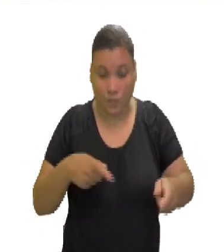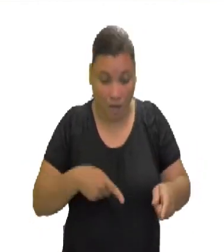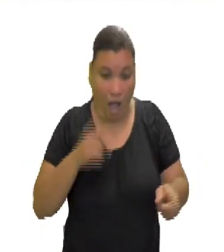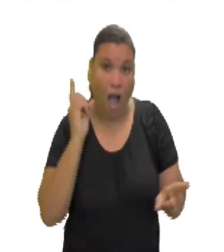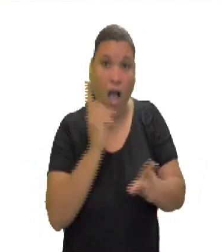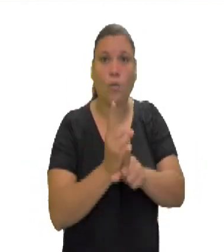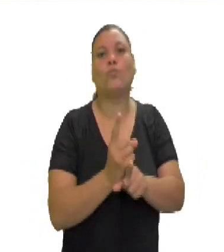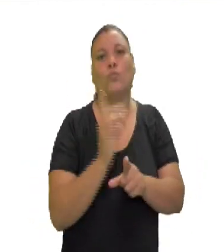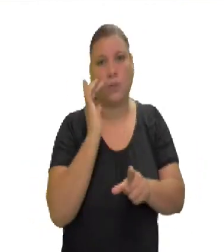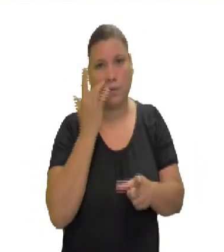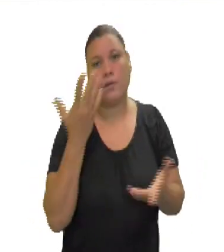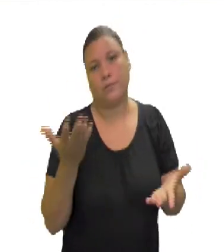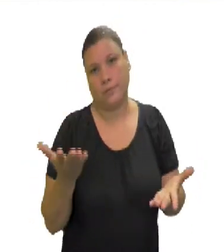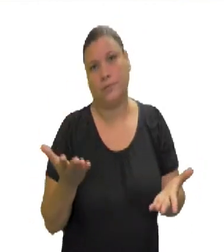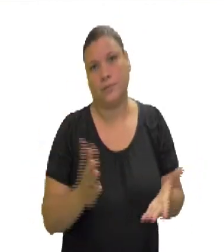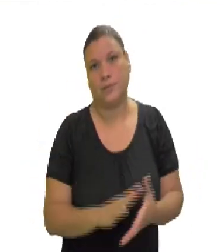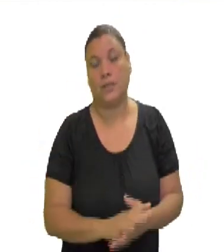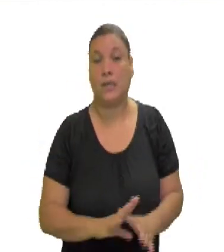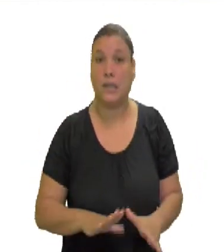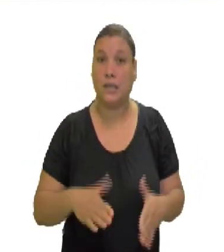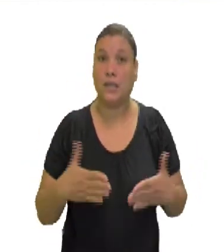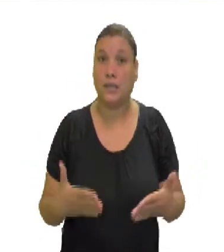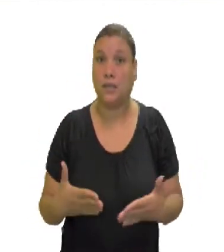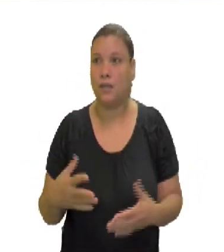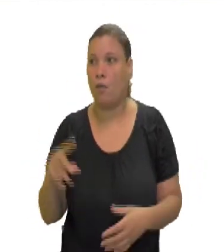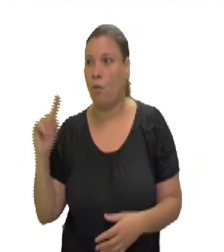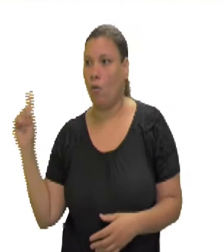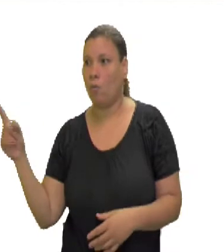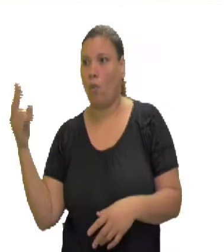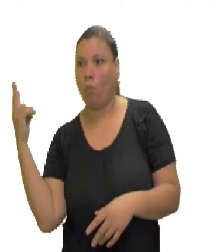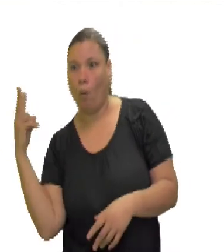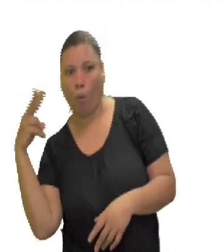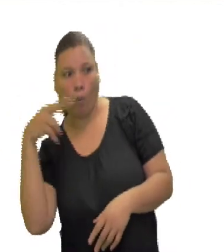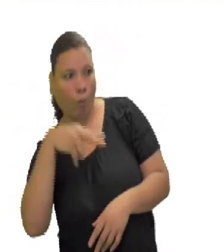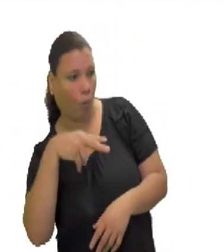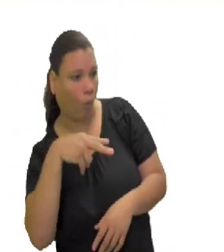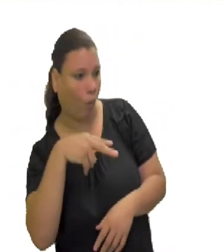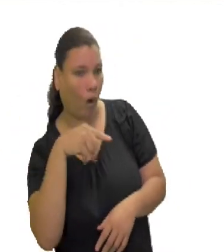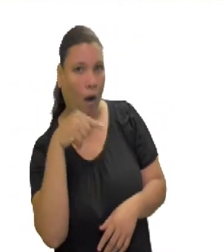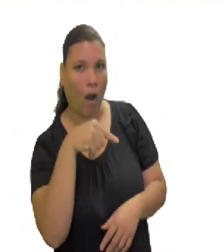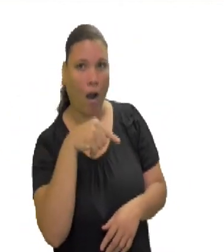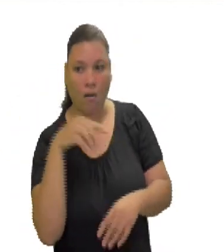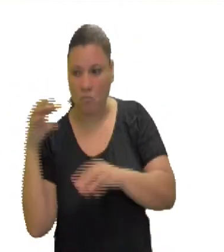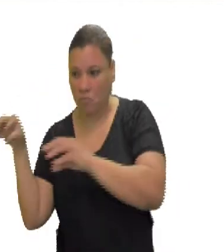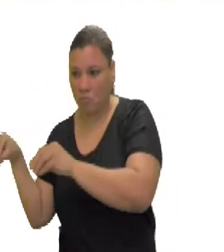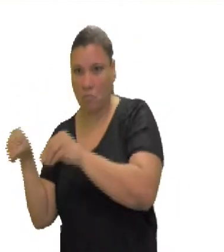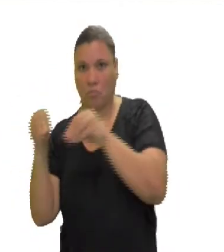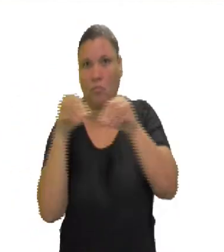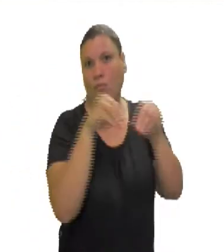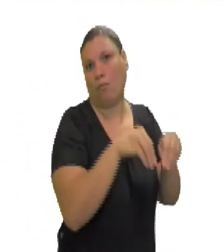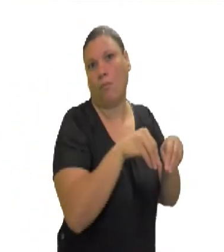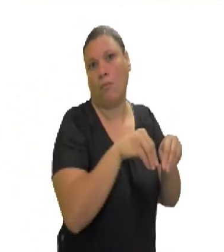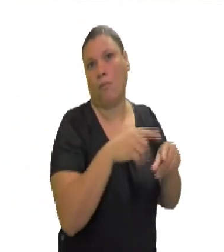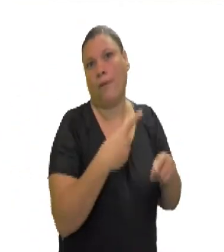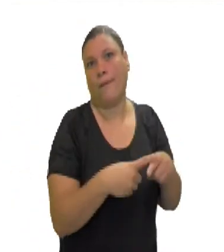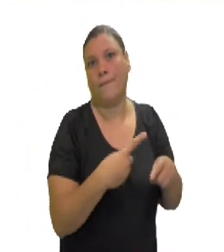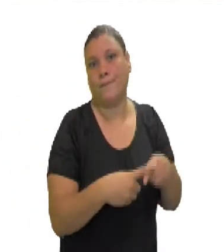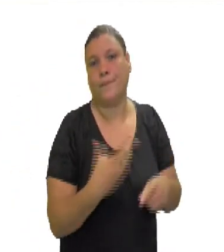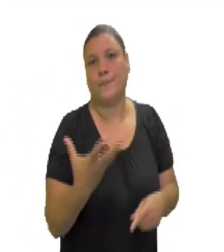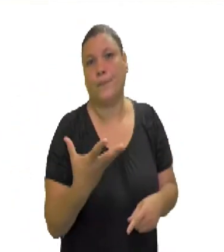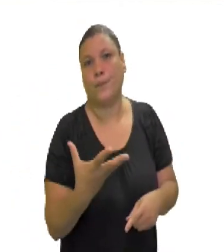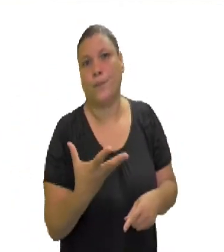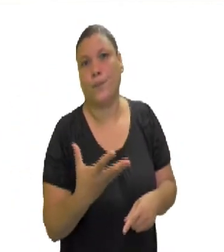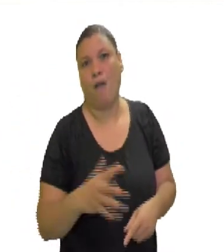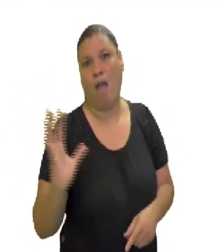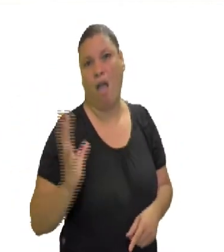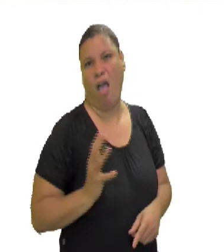E aí cresceu muito o olho das pessoas de Portugal que queriam vir para o Brasil. Sabe as pessoas que queriam vir?